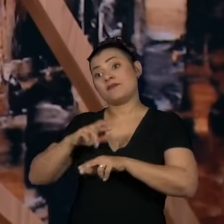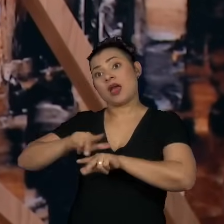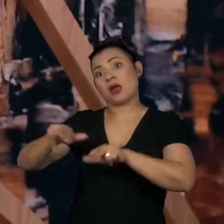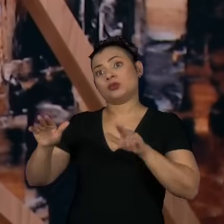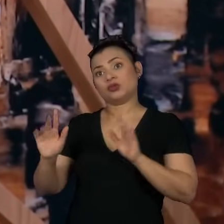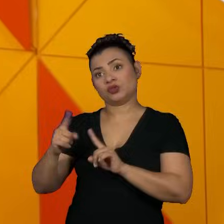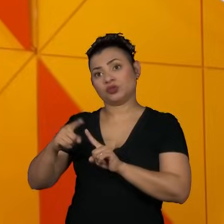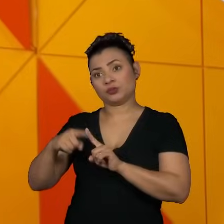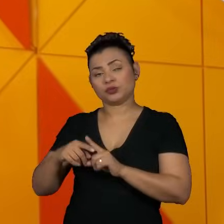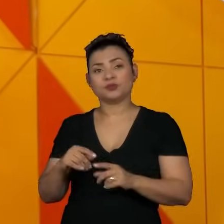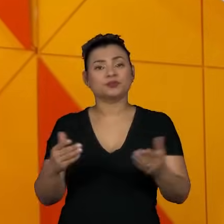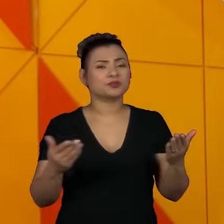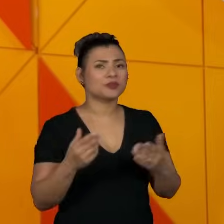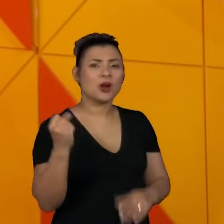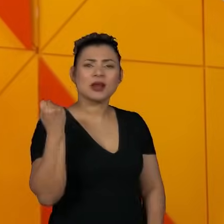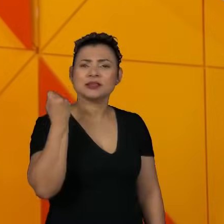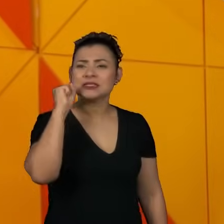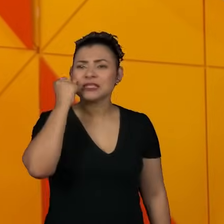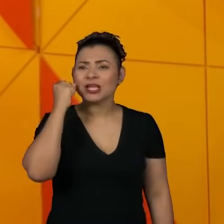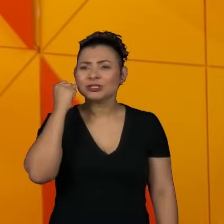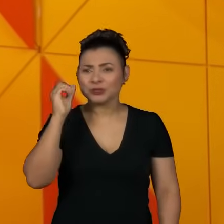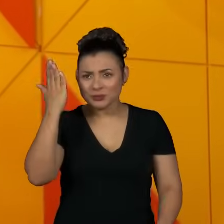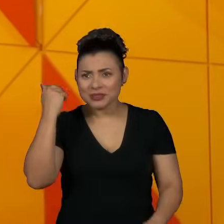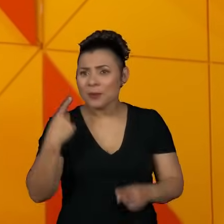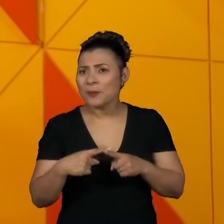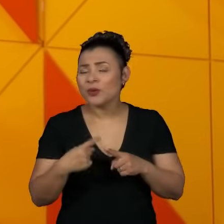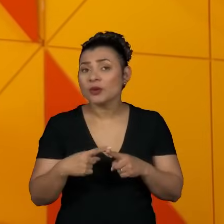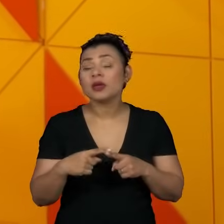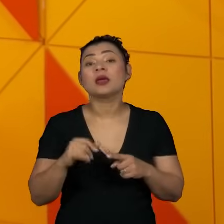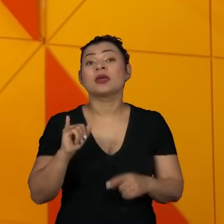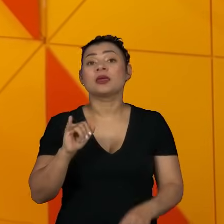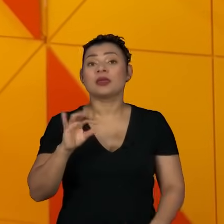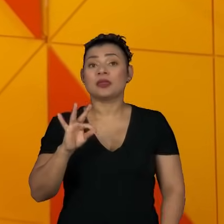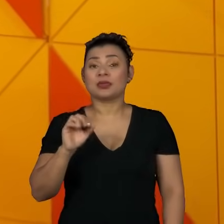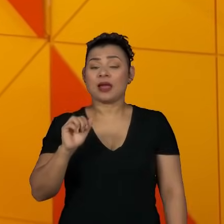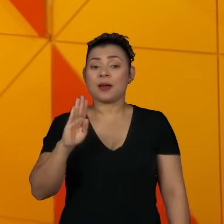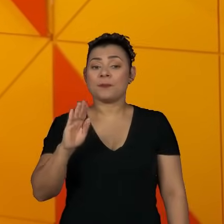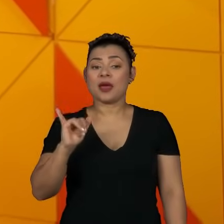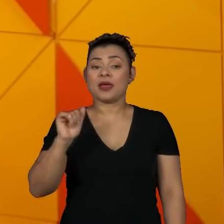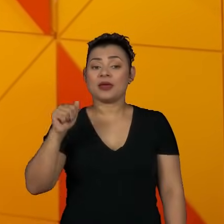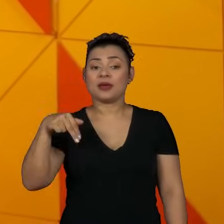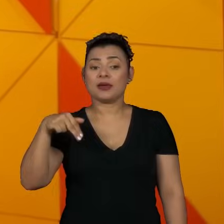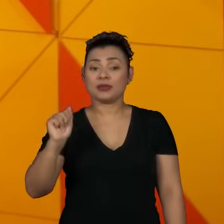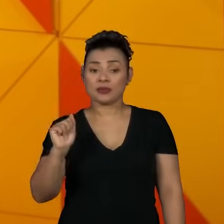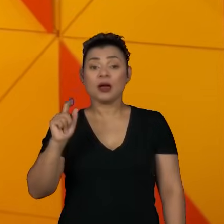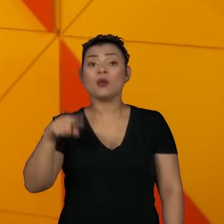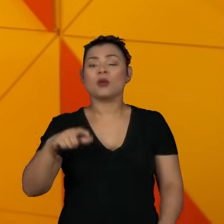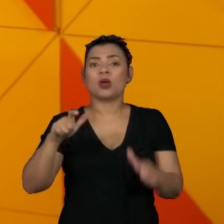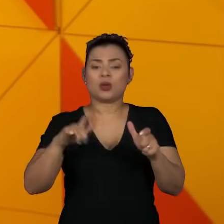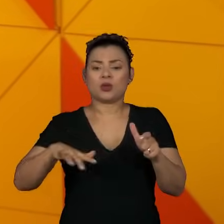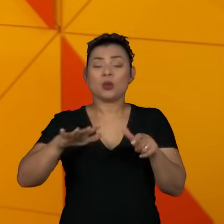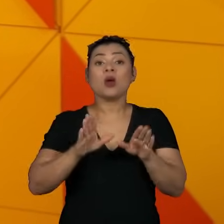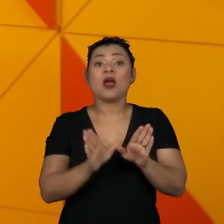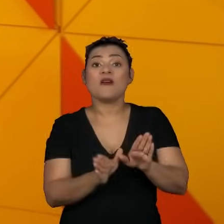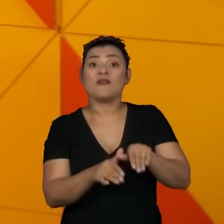para Sergipe. Sabe por quê? É que em Itabaiana, o Parque dos Falcões se tornou um ponto turístico, onde os